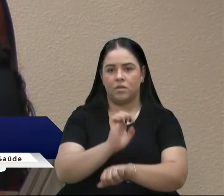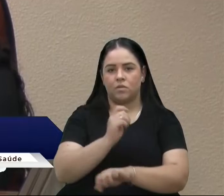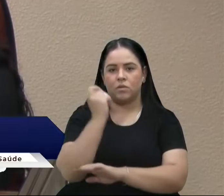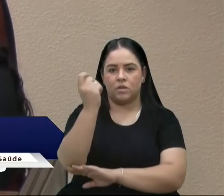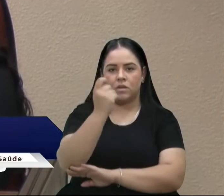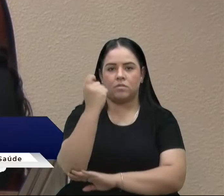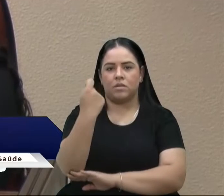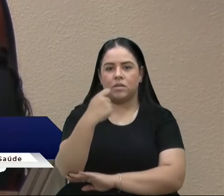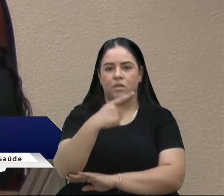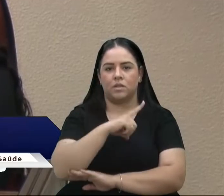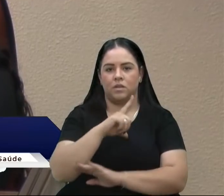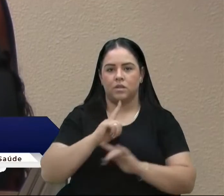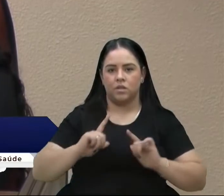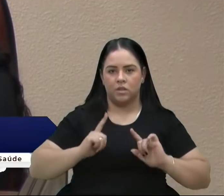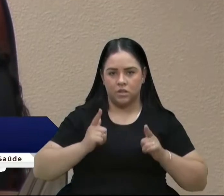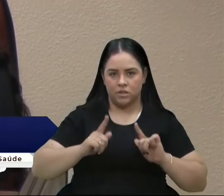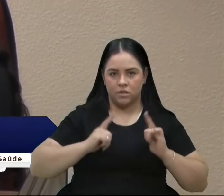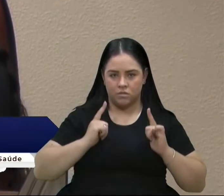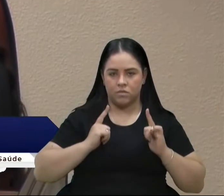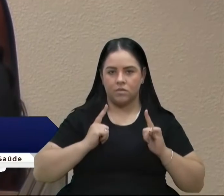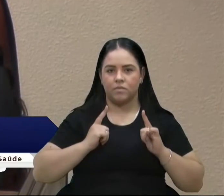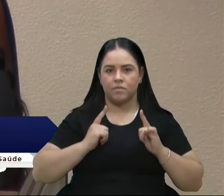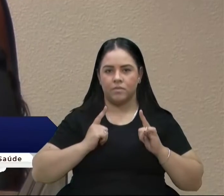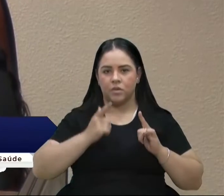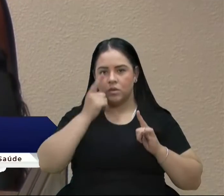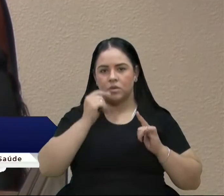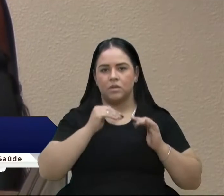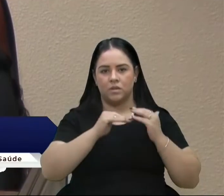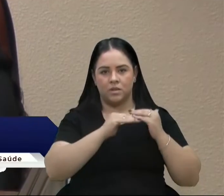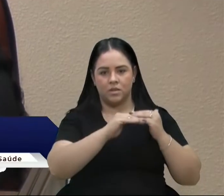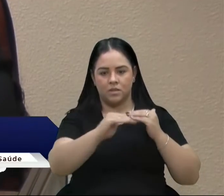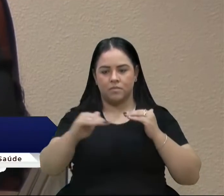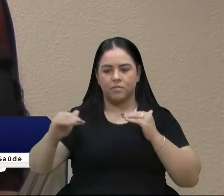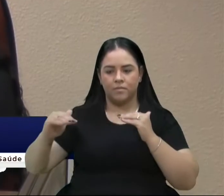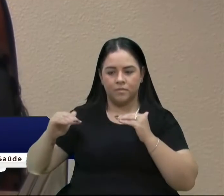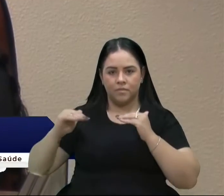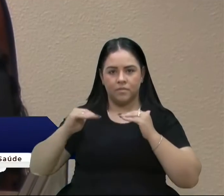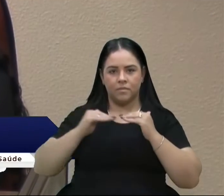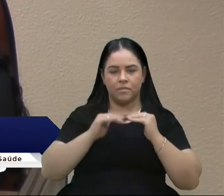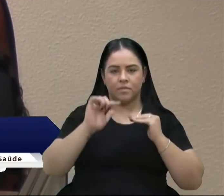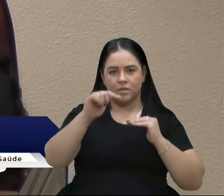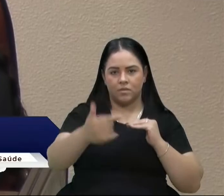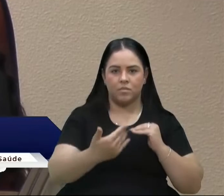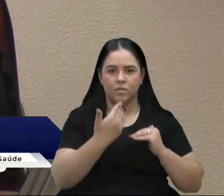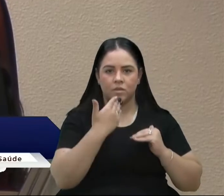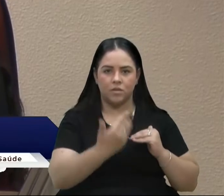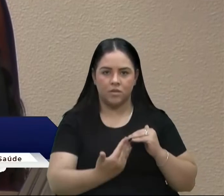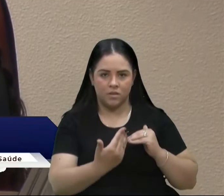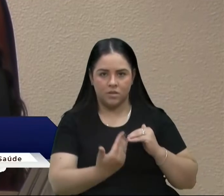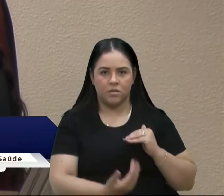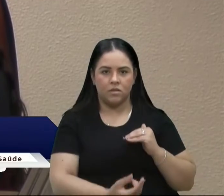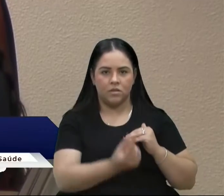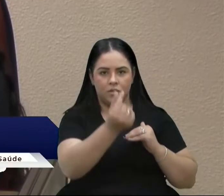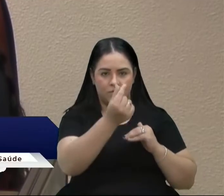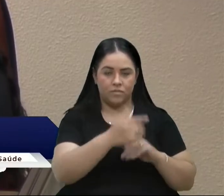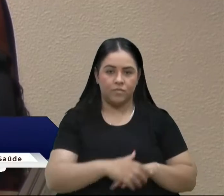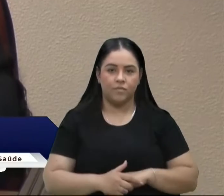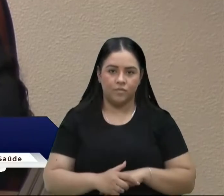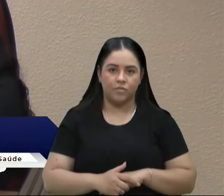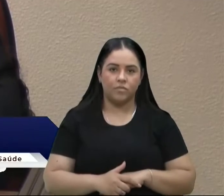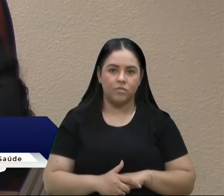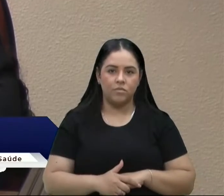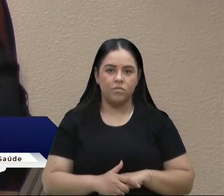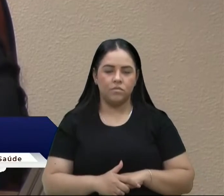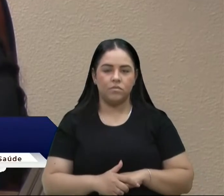tem que fazer a gestão do seu teto de forma equalizada para depois pleitear o excedente. Né?